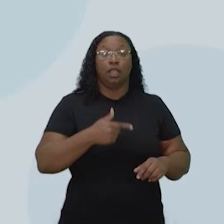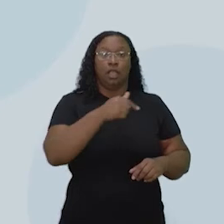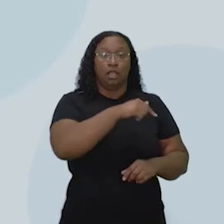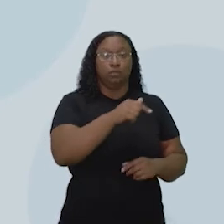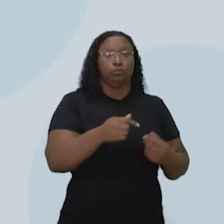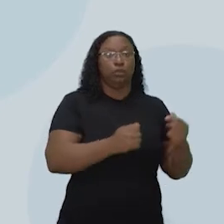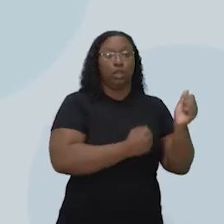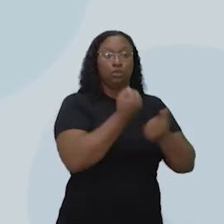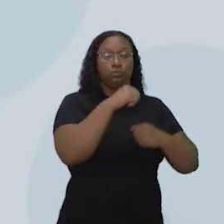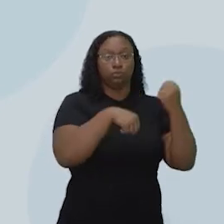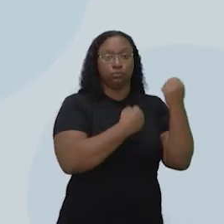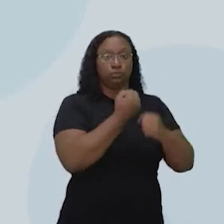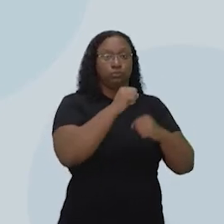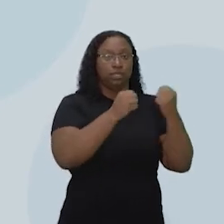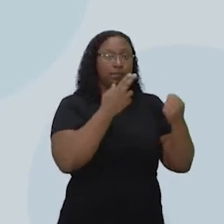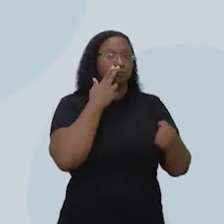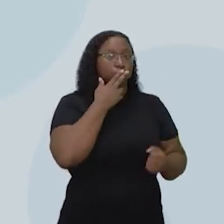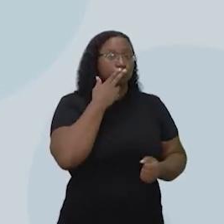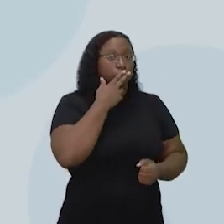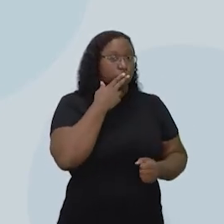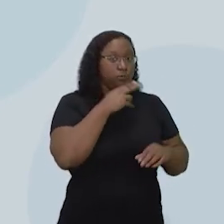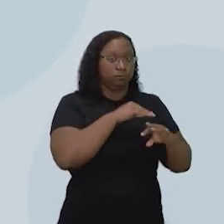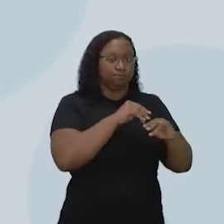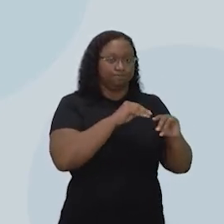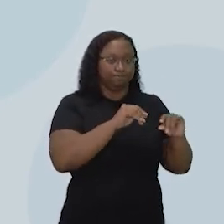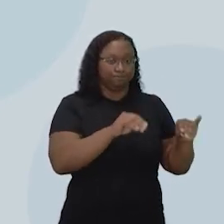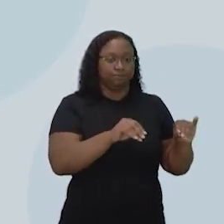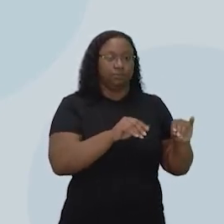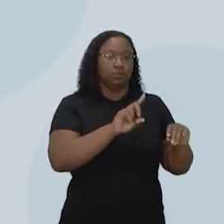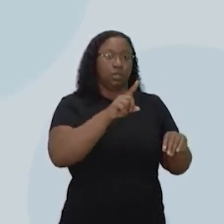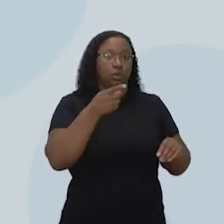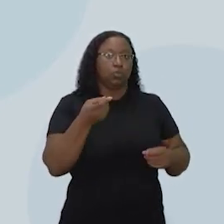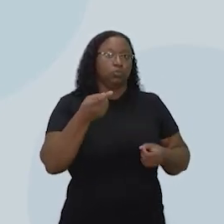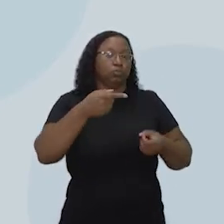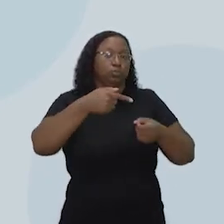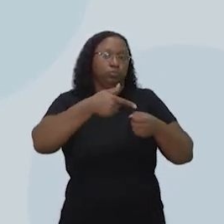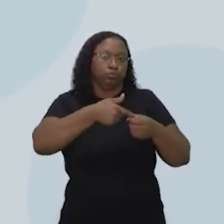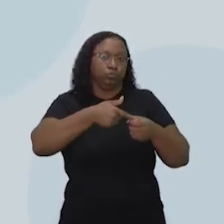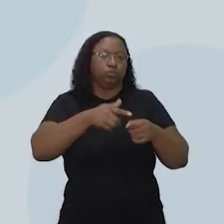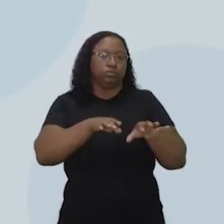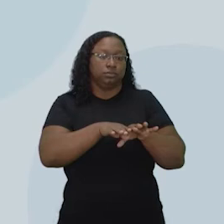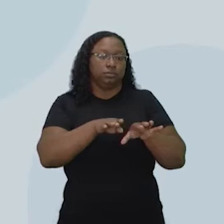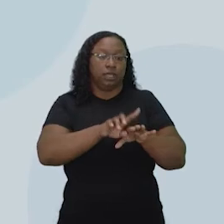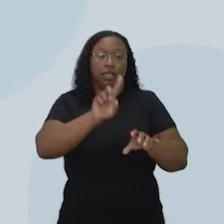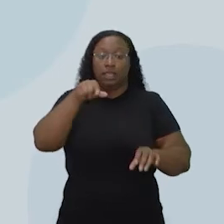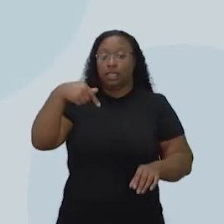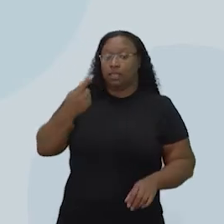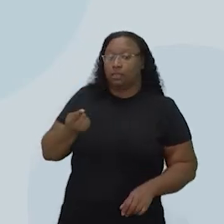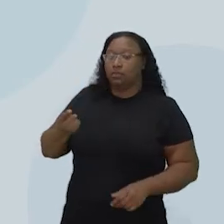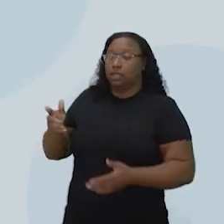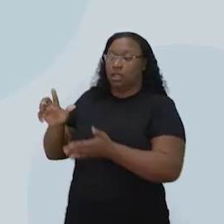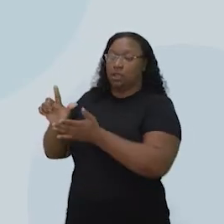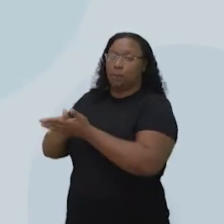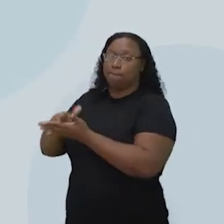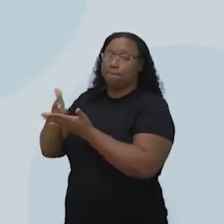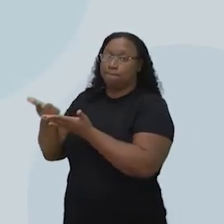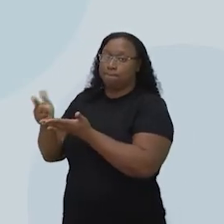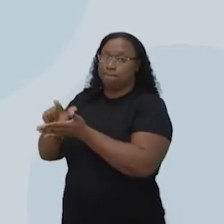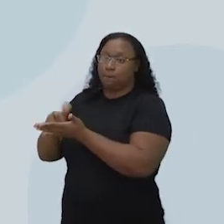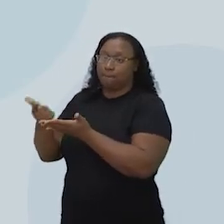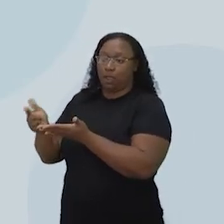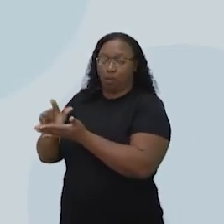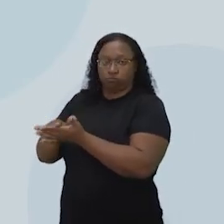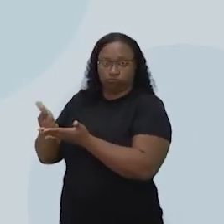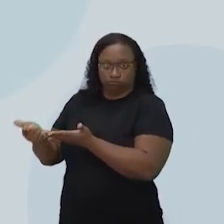e álcool, que é a partir do bagaço de cana, e a outra a indústria de celulose e papel, né? A celulose e papel é aquela indústria